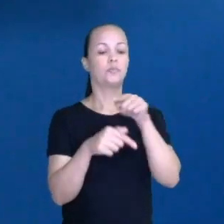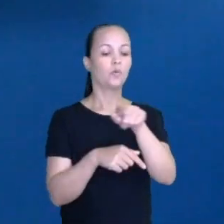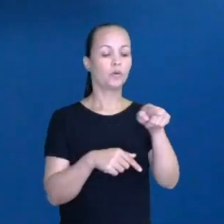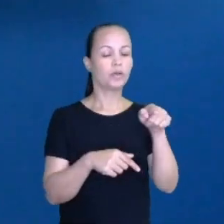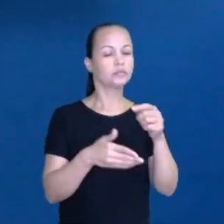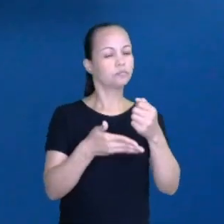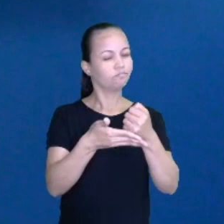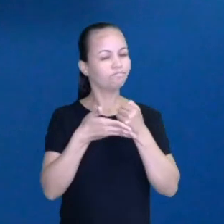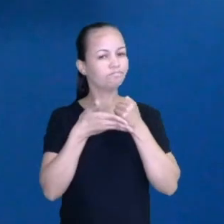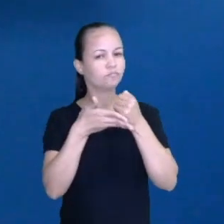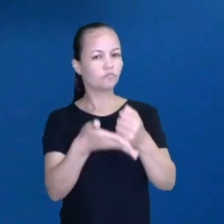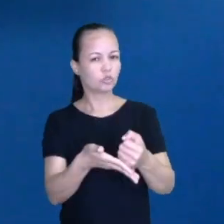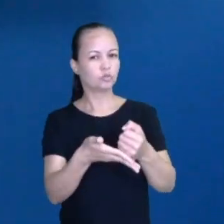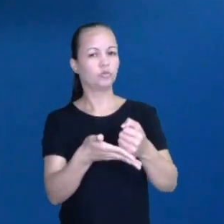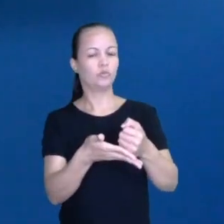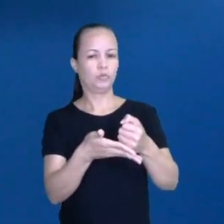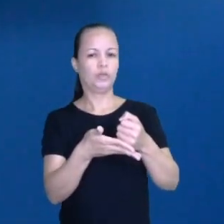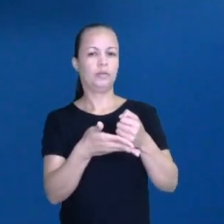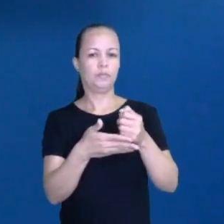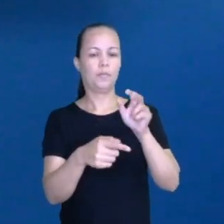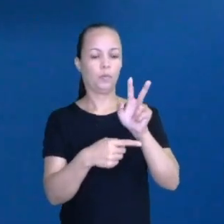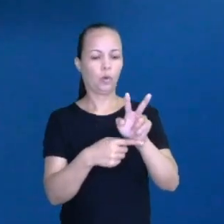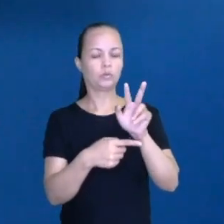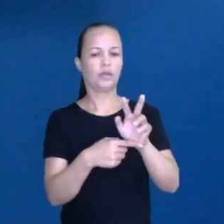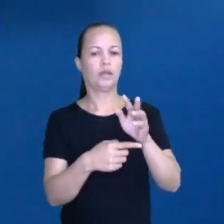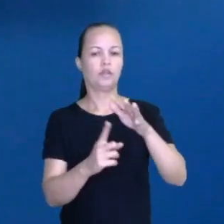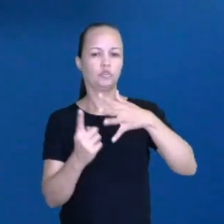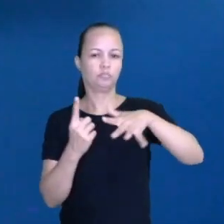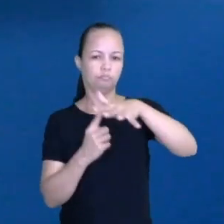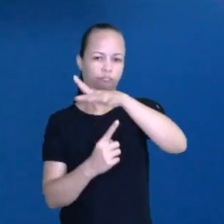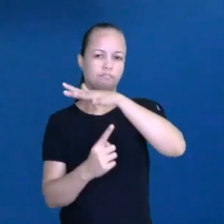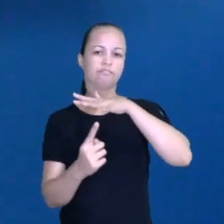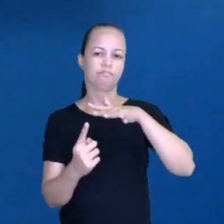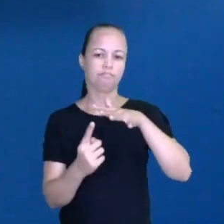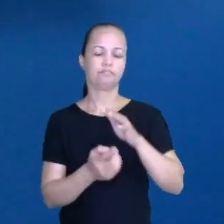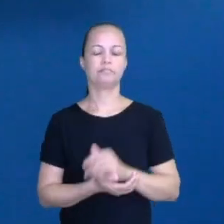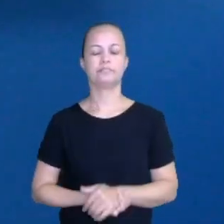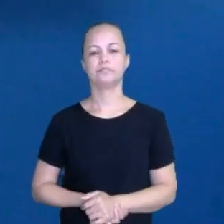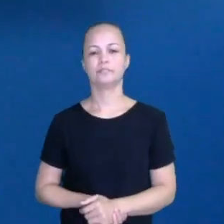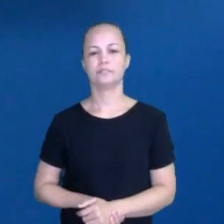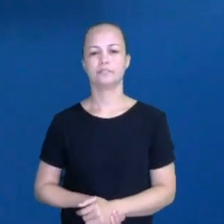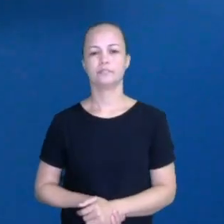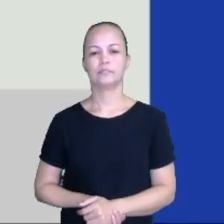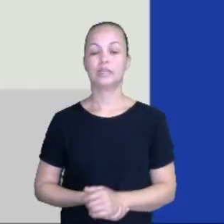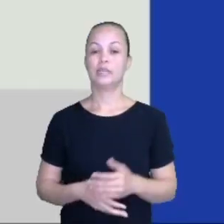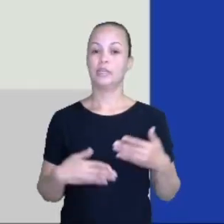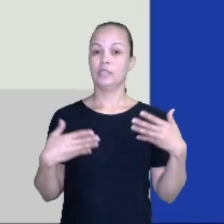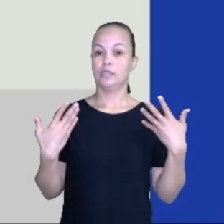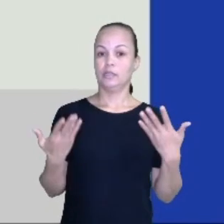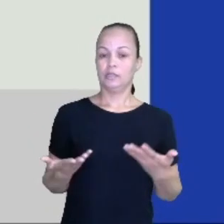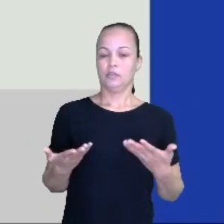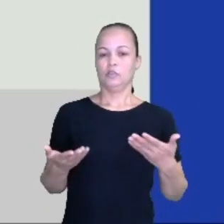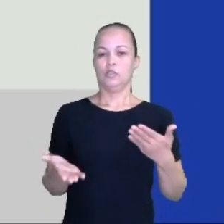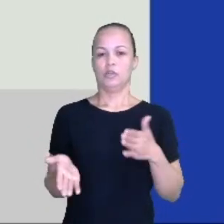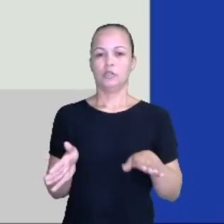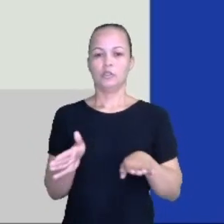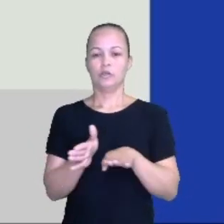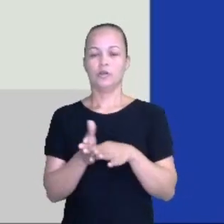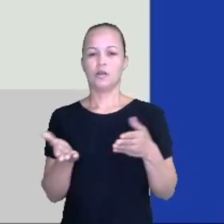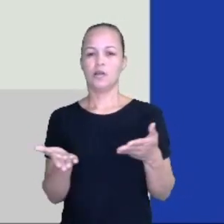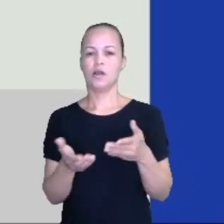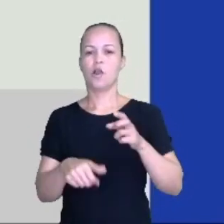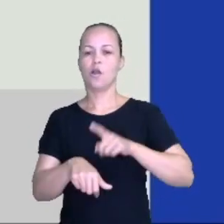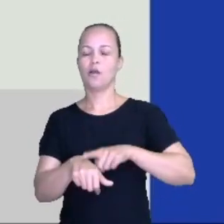mais ajudam o meio ambiente, ok? Então, gente, chegou a hora da nossa